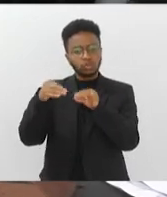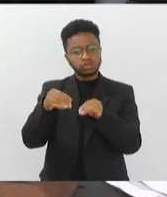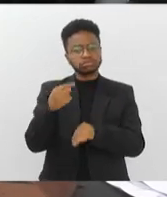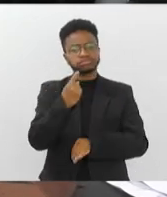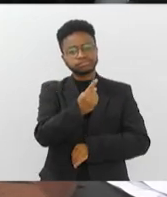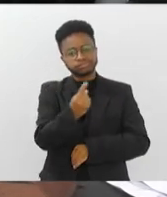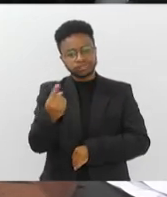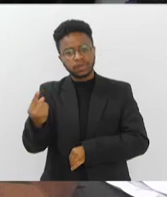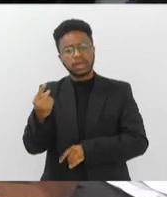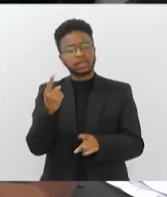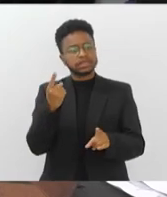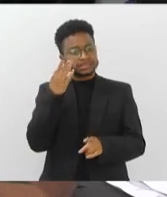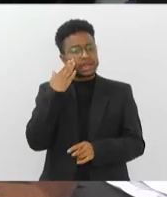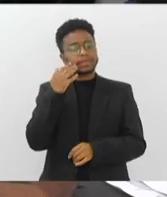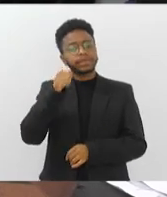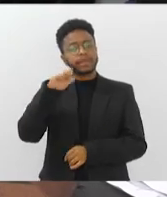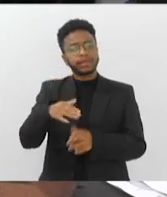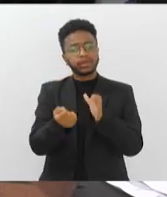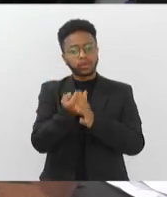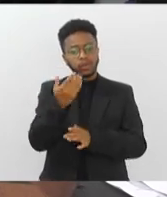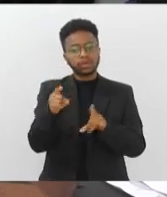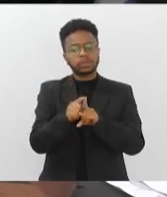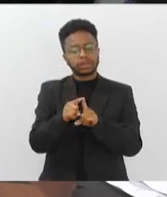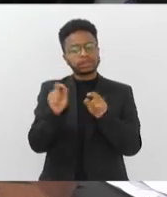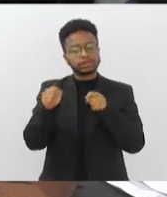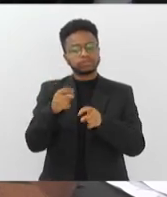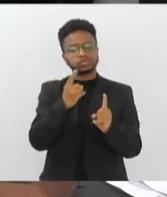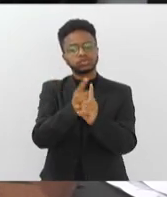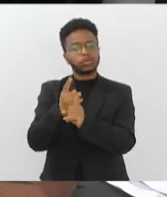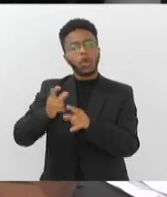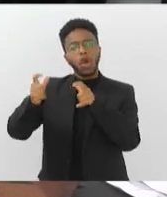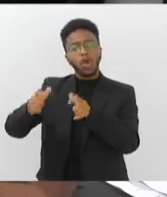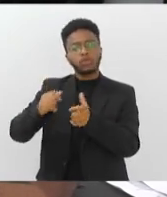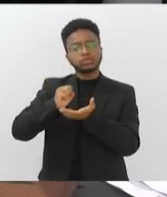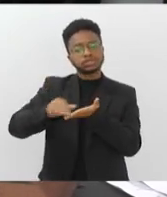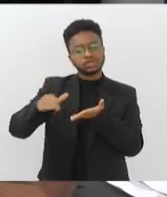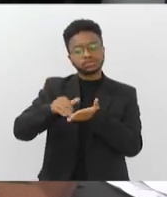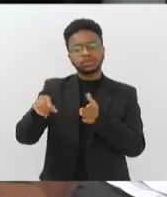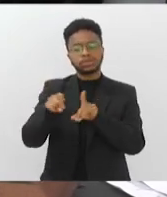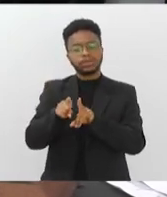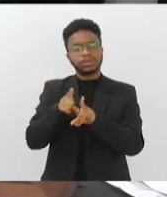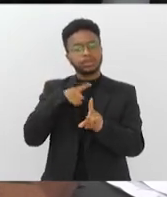identificadas, rastreadas e com objetivo preciso. Eu falei, ainda que